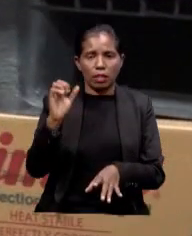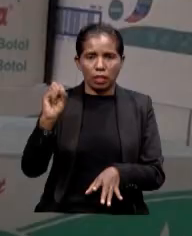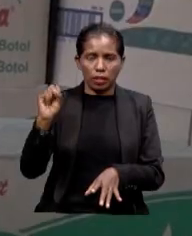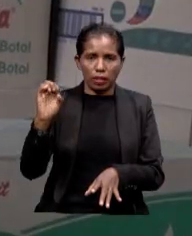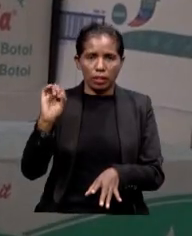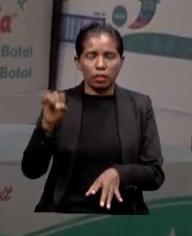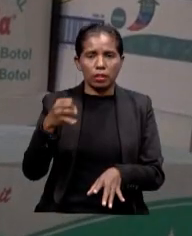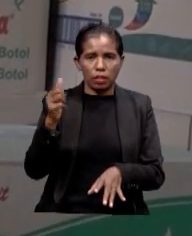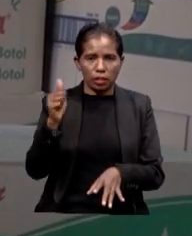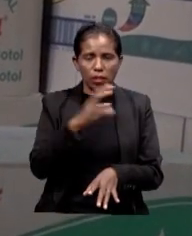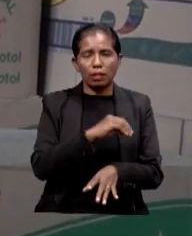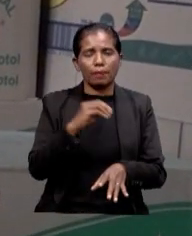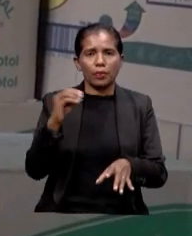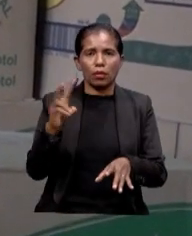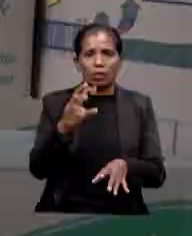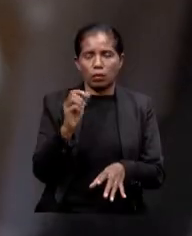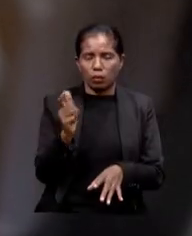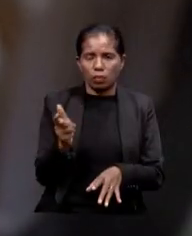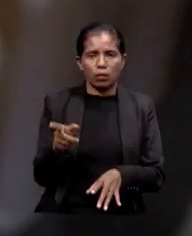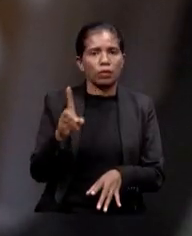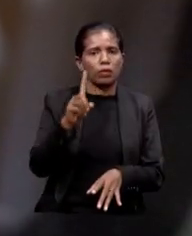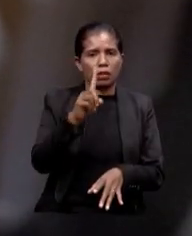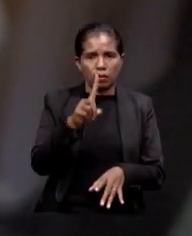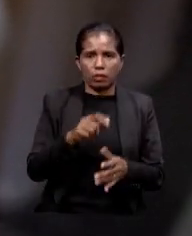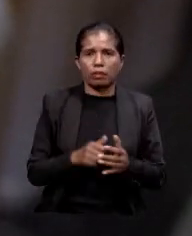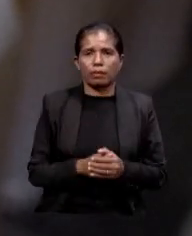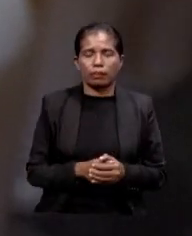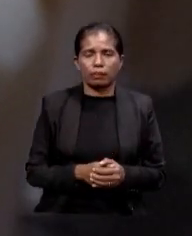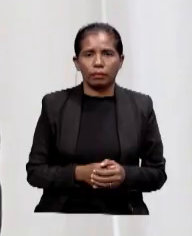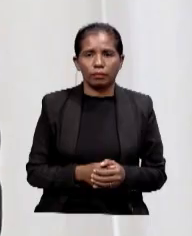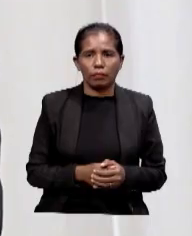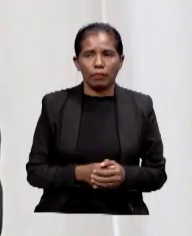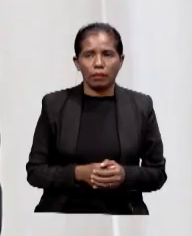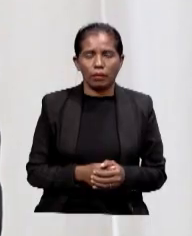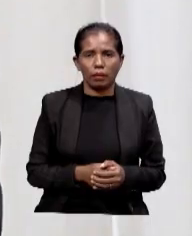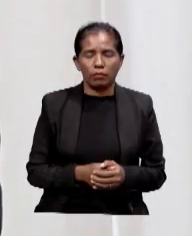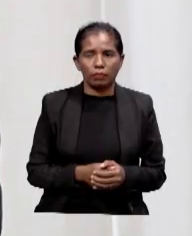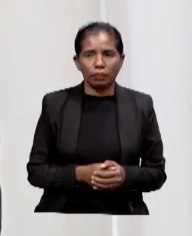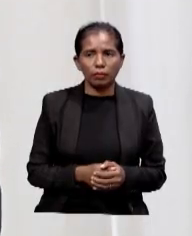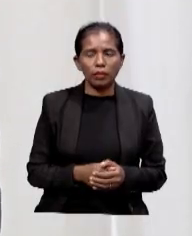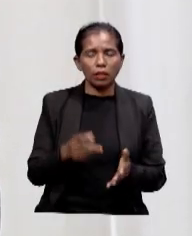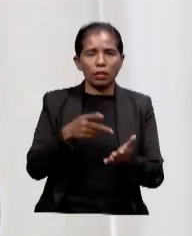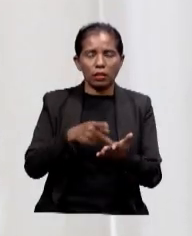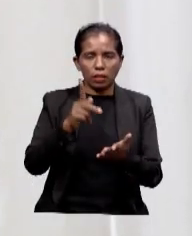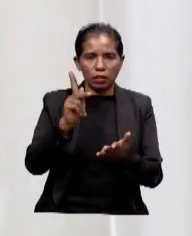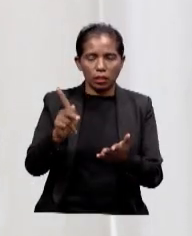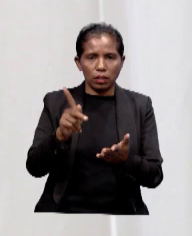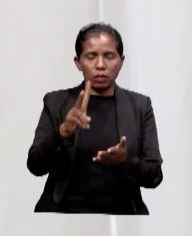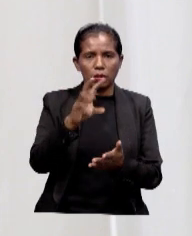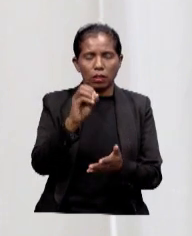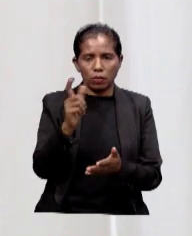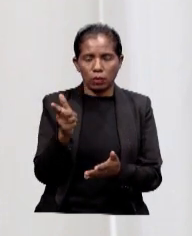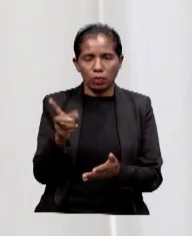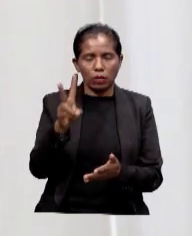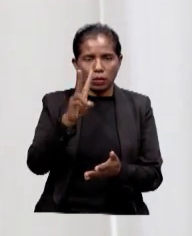2017 tomar 2021 nebe maxei nebe maca selo coime e 2022,